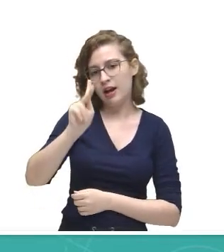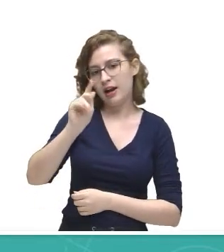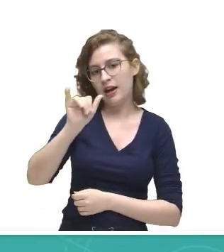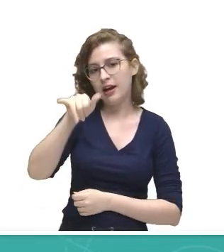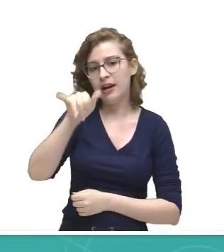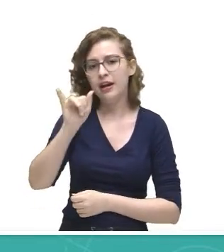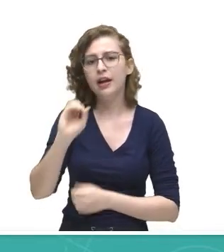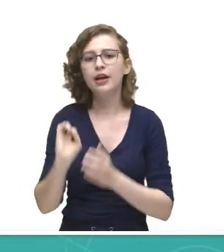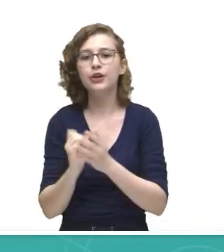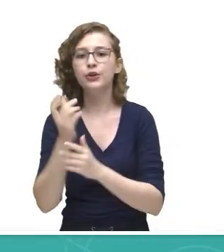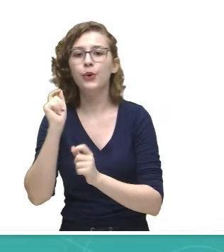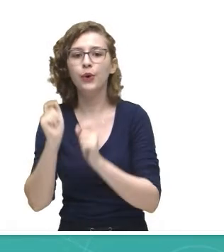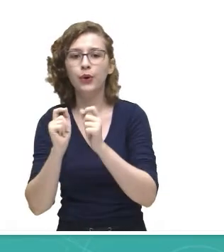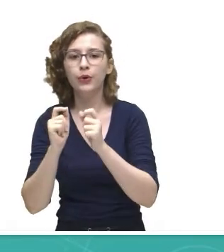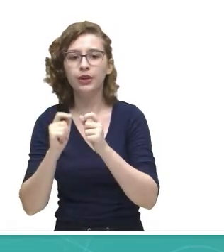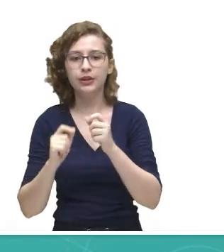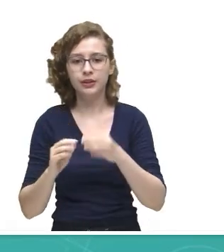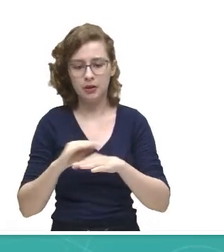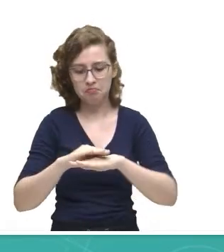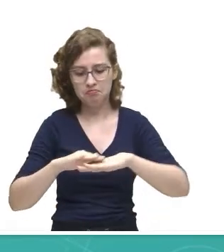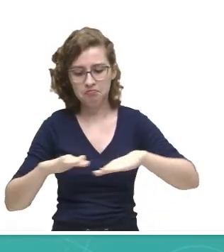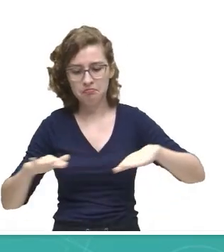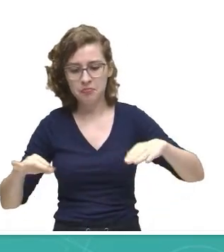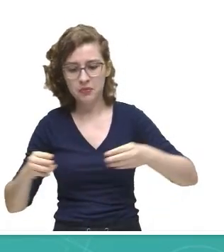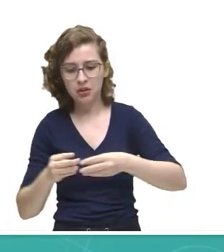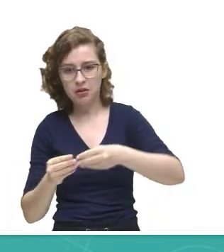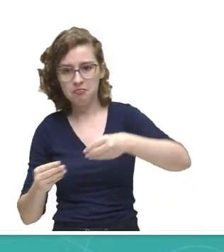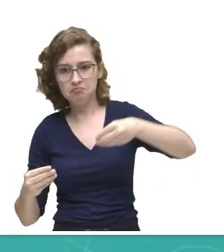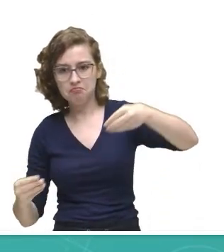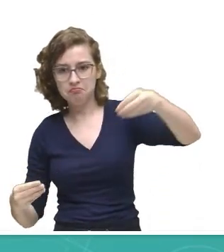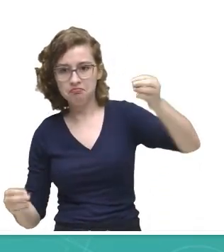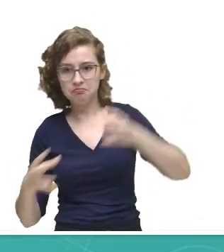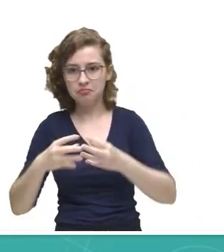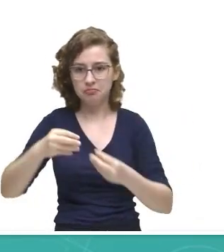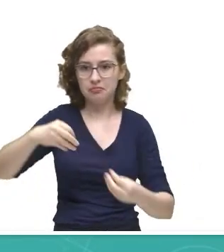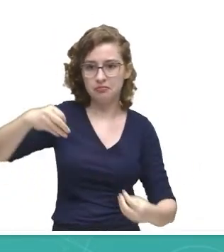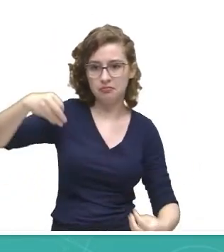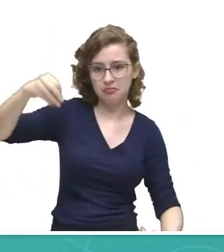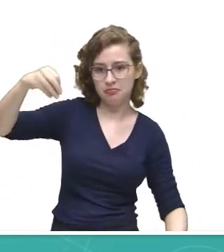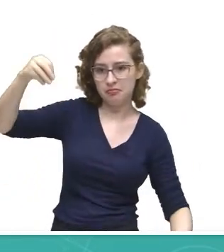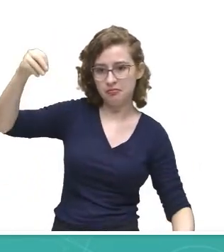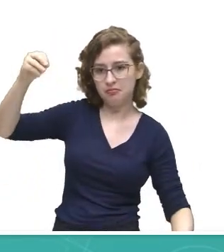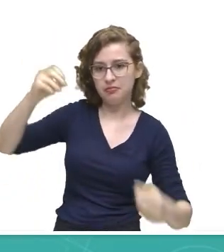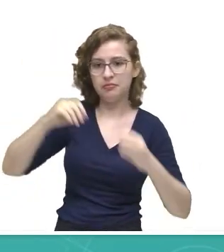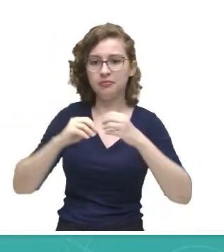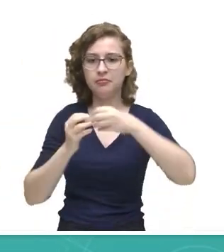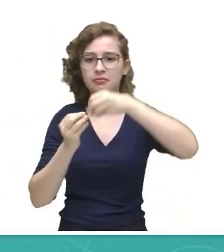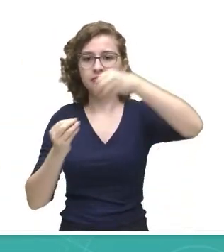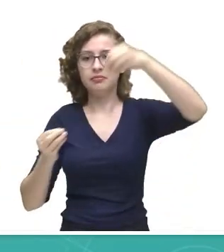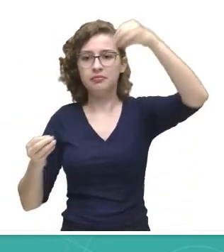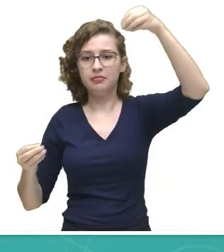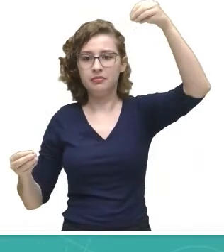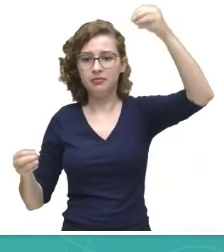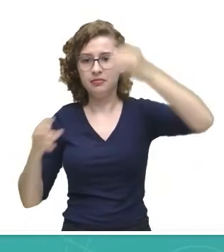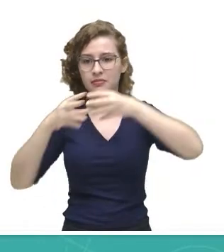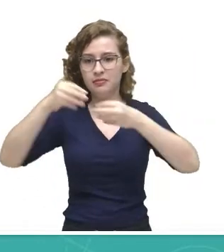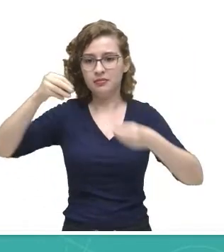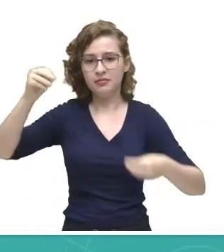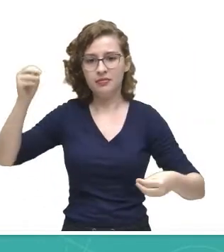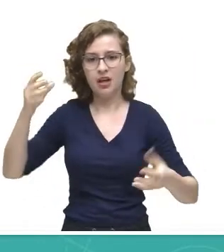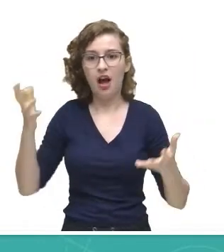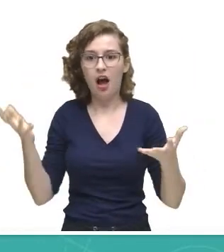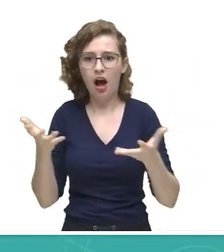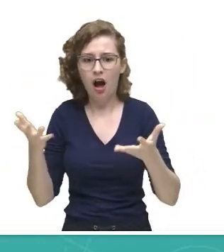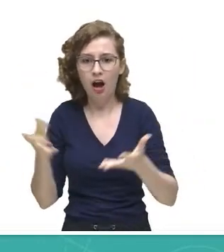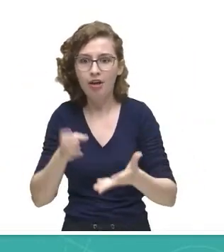de tecidos largos. Então, essas inovações que vão surgir agora vão facilitar a agilidade do